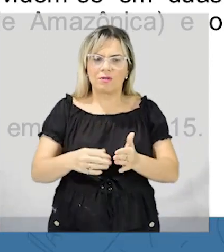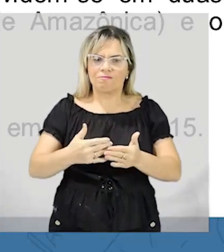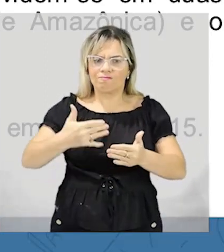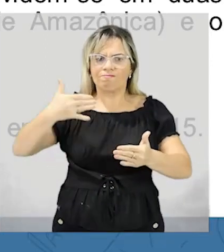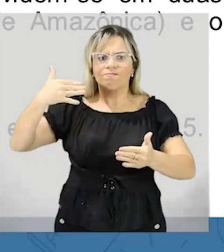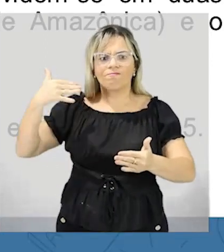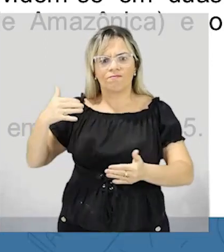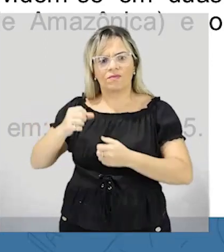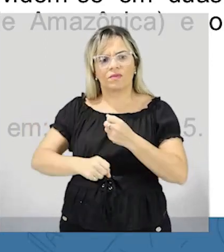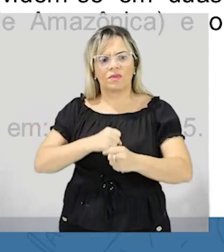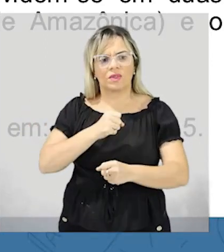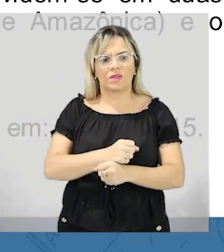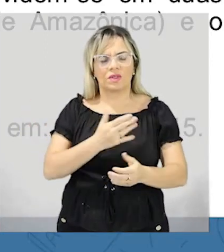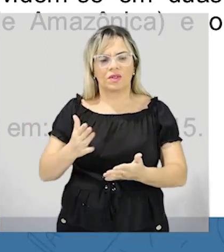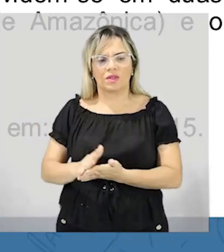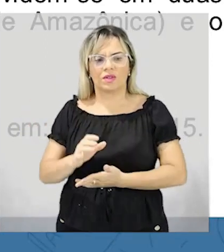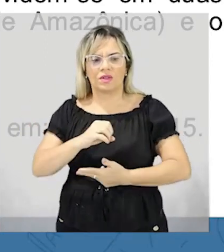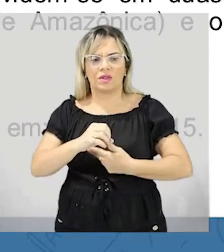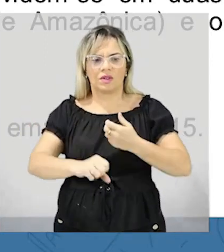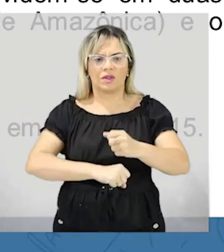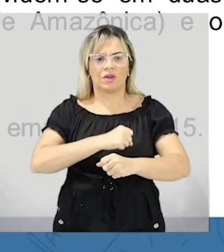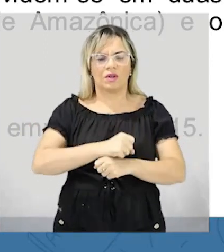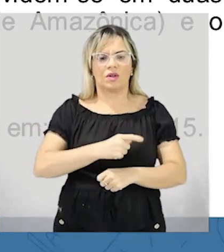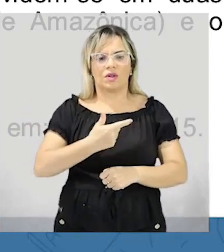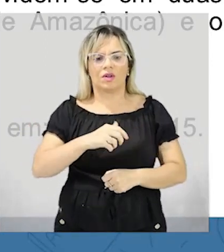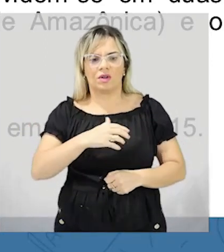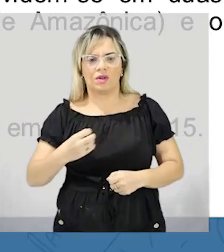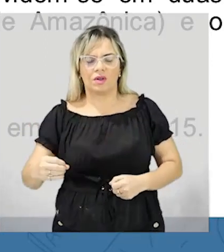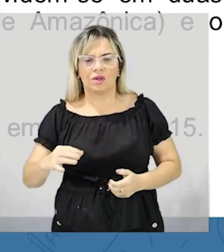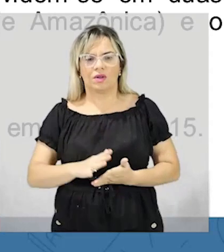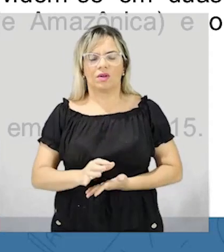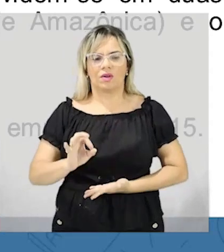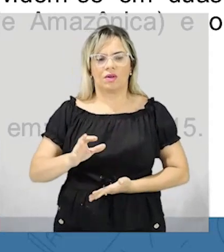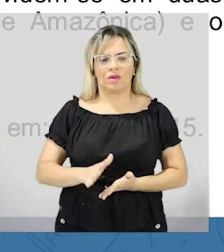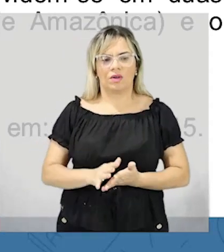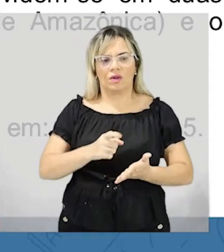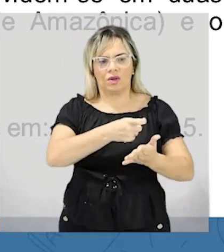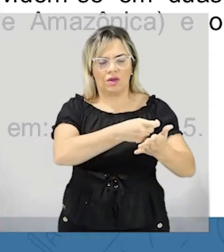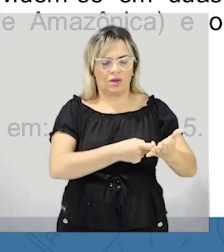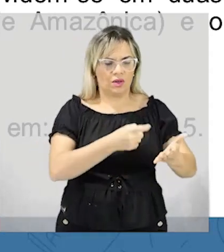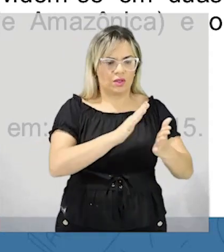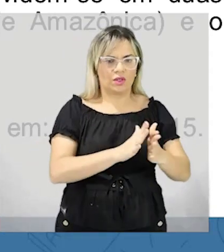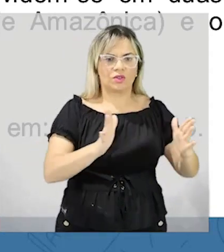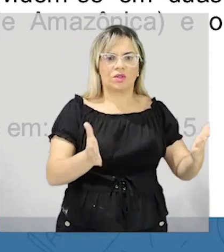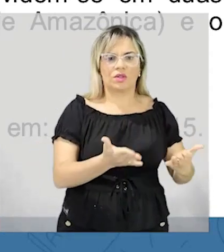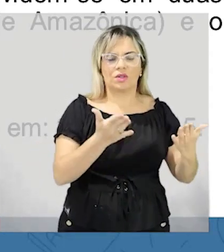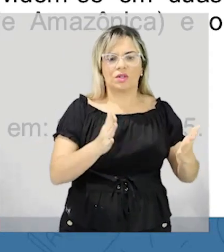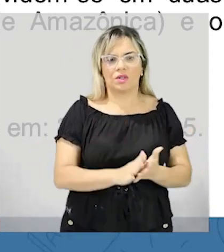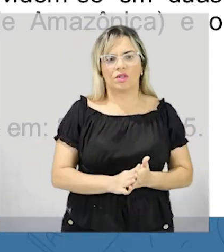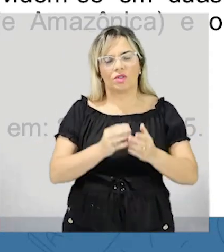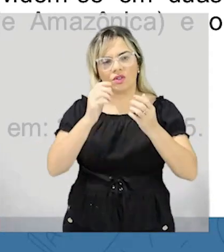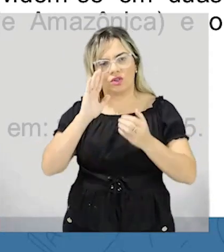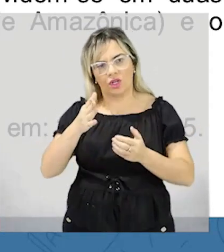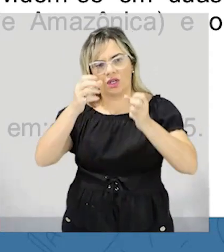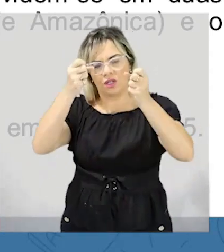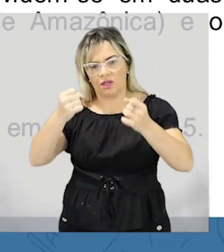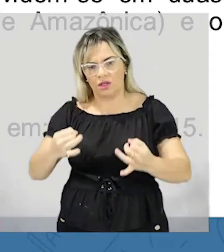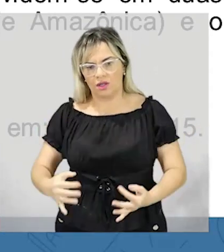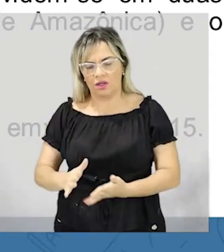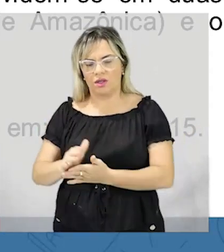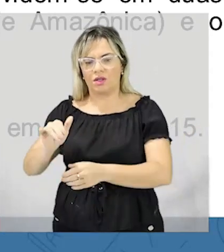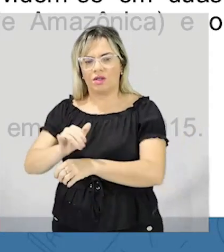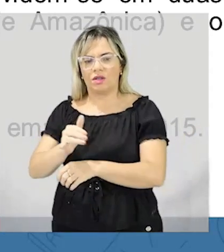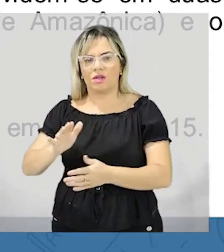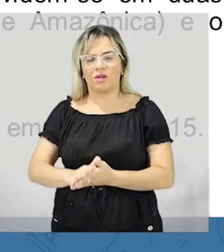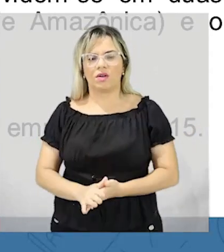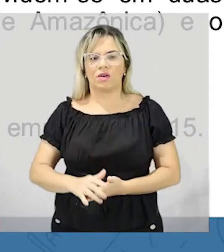provas. E olha aí, questão do Enem 2020, tá certo? Nós temos um texto motivador, eu já te expliquei a estratégia que a gente está falando, mas não